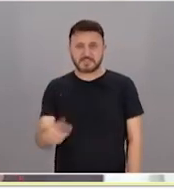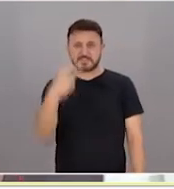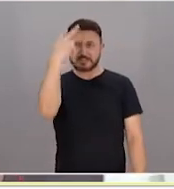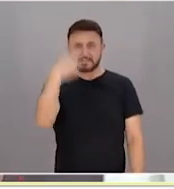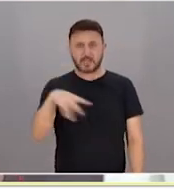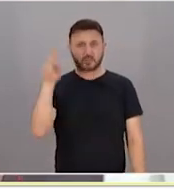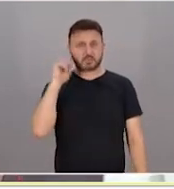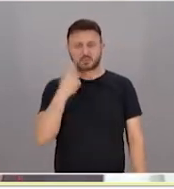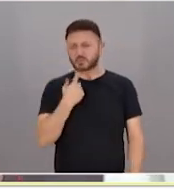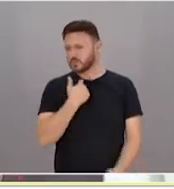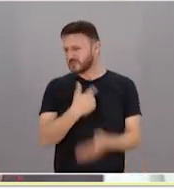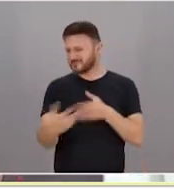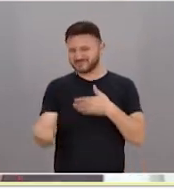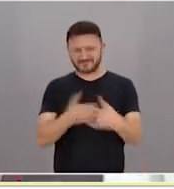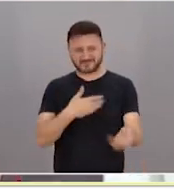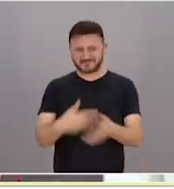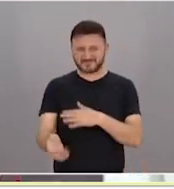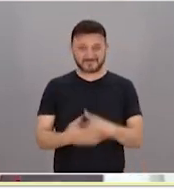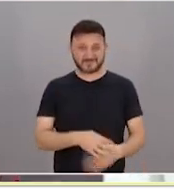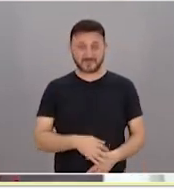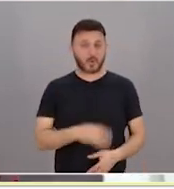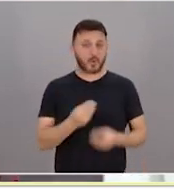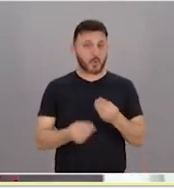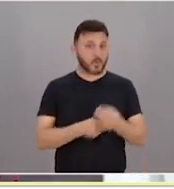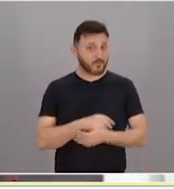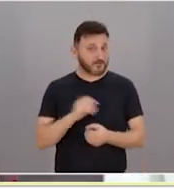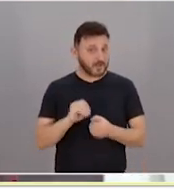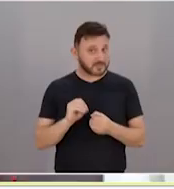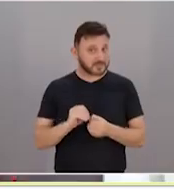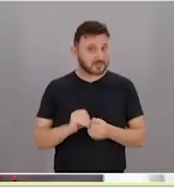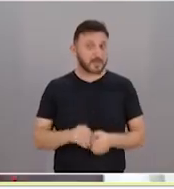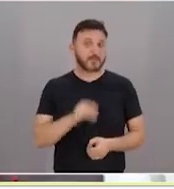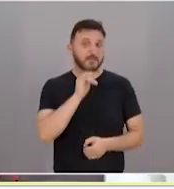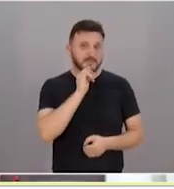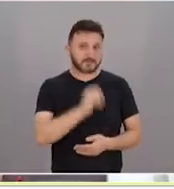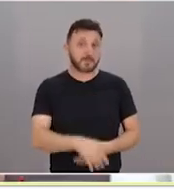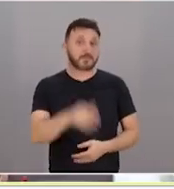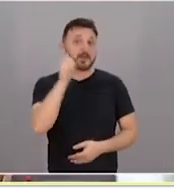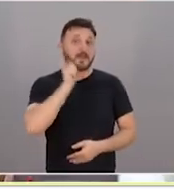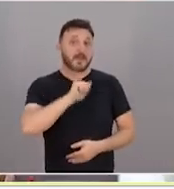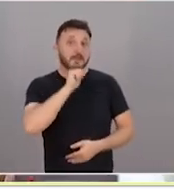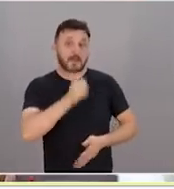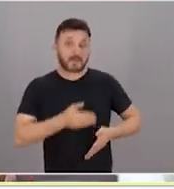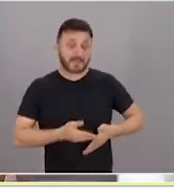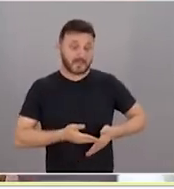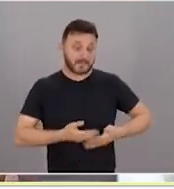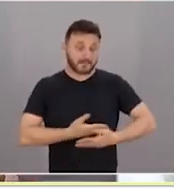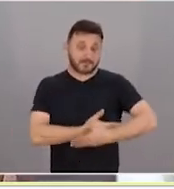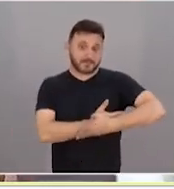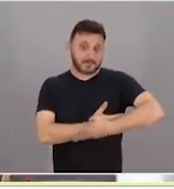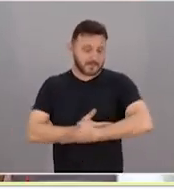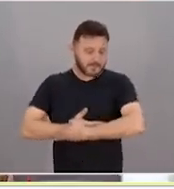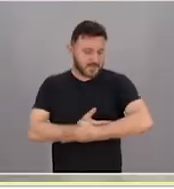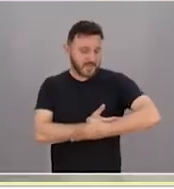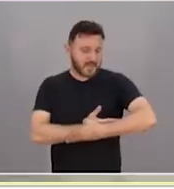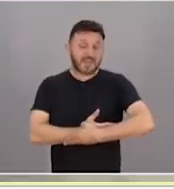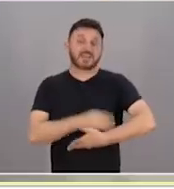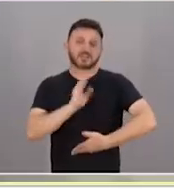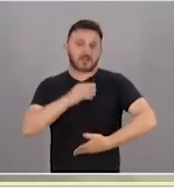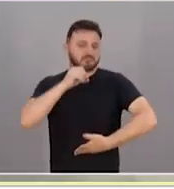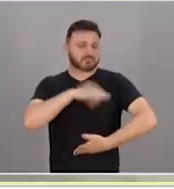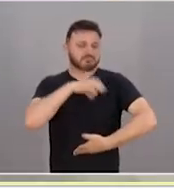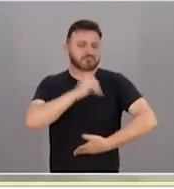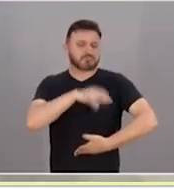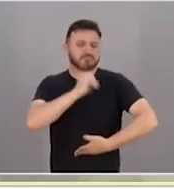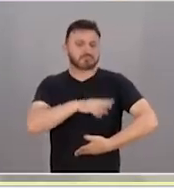mãe educa o bebê no berço. Se estende por toda a vida da família. Se estende e